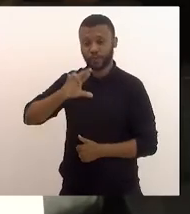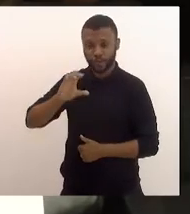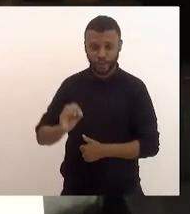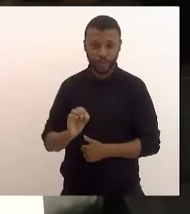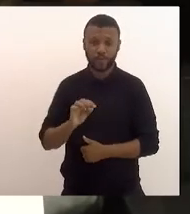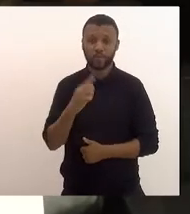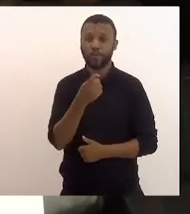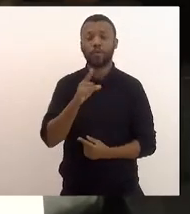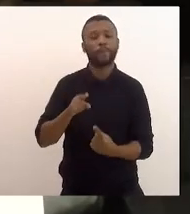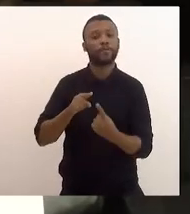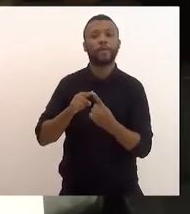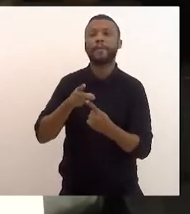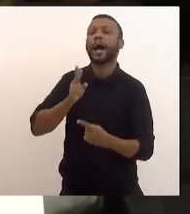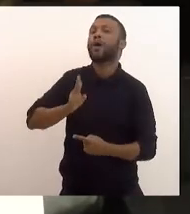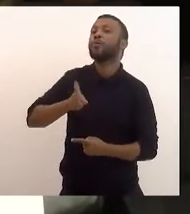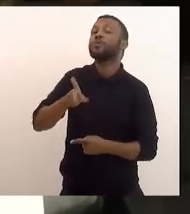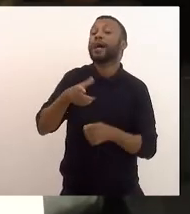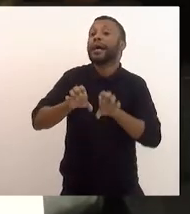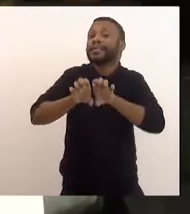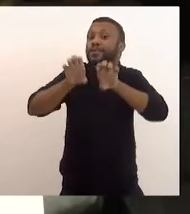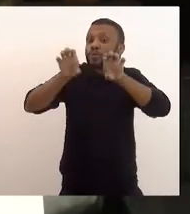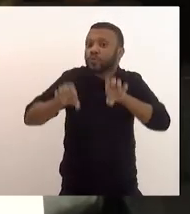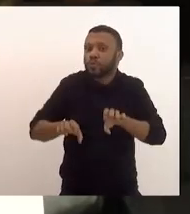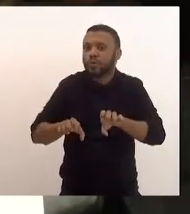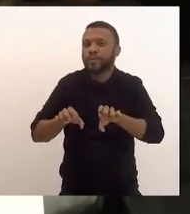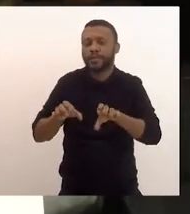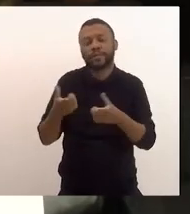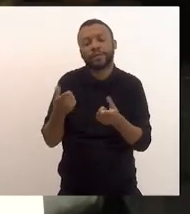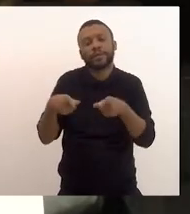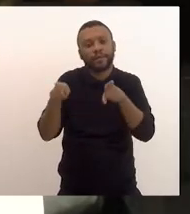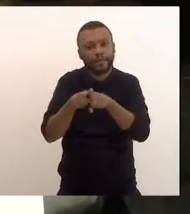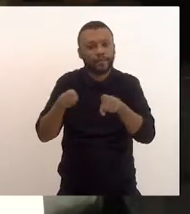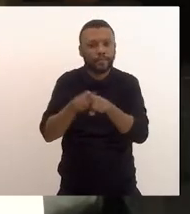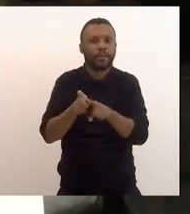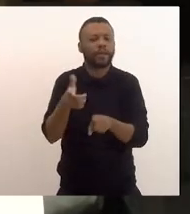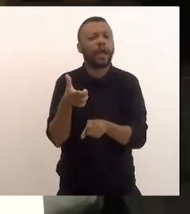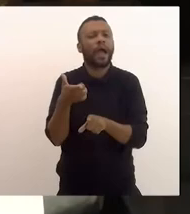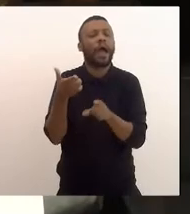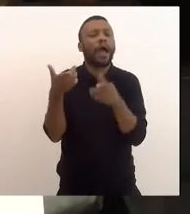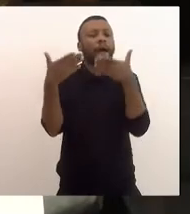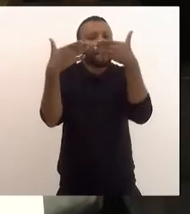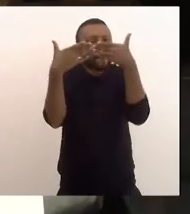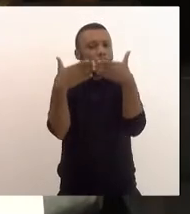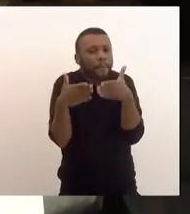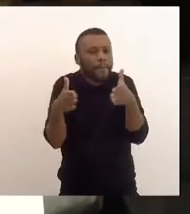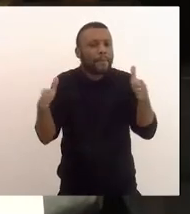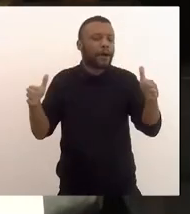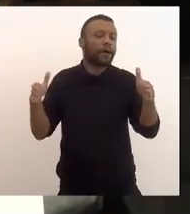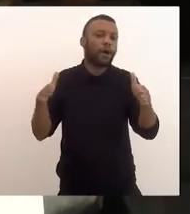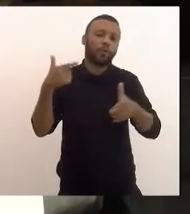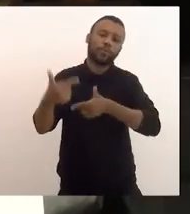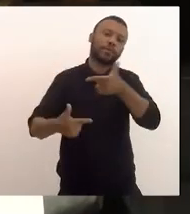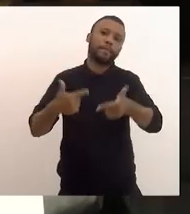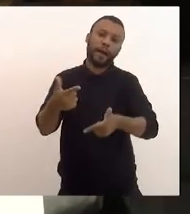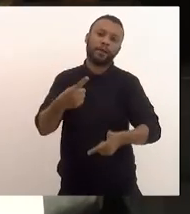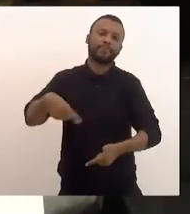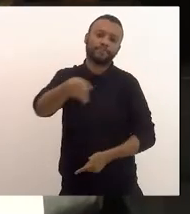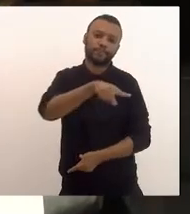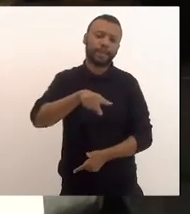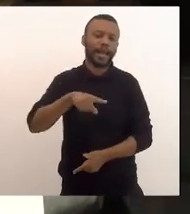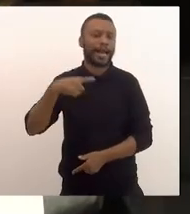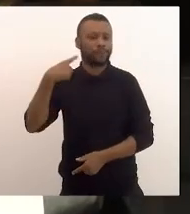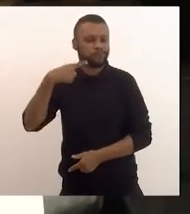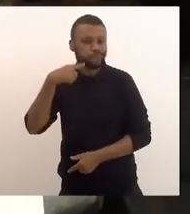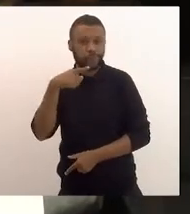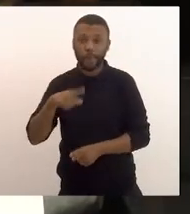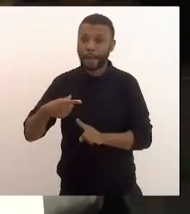para manter ela com essa estrutura e Sem dúvida nenhuma ampliar o seu trabalho a advocacia é a